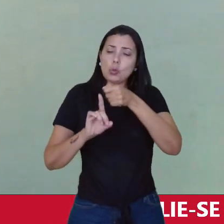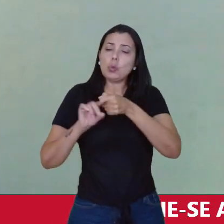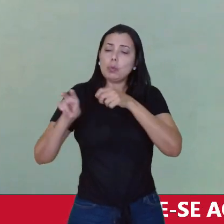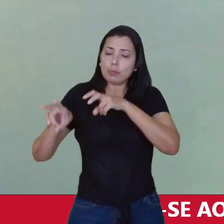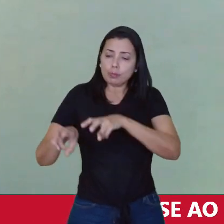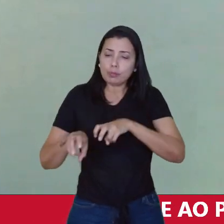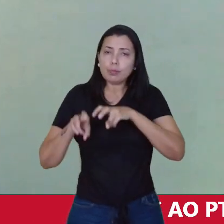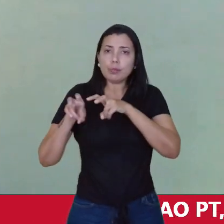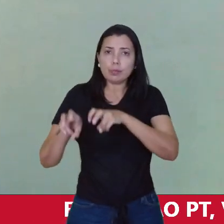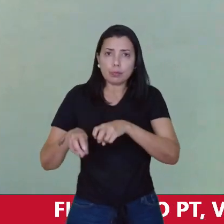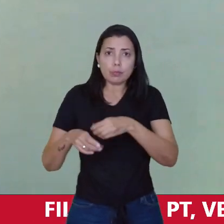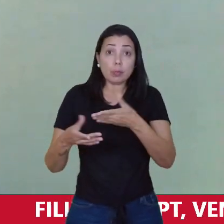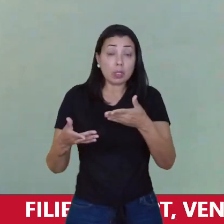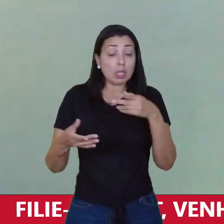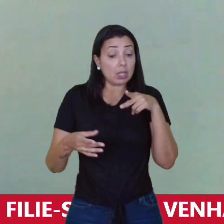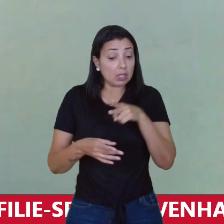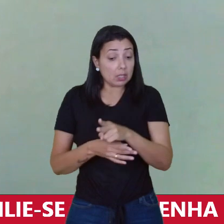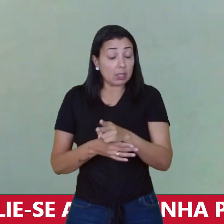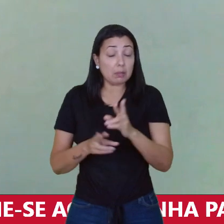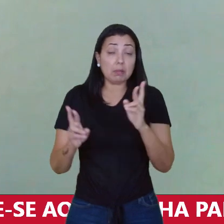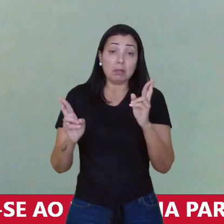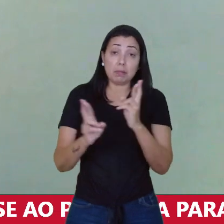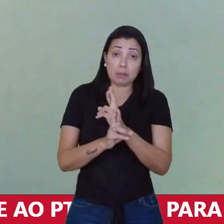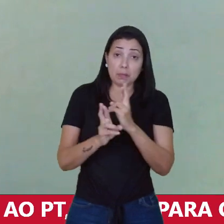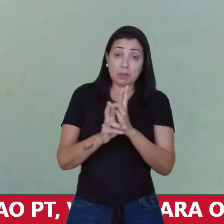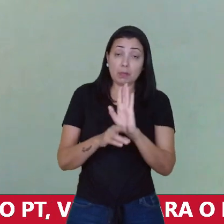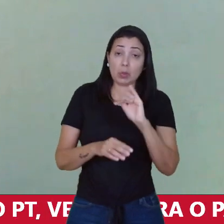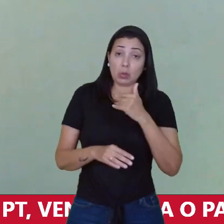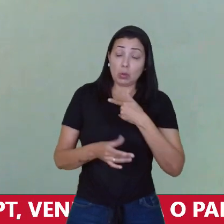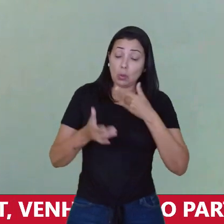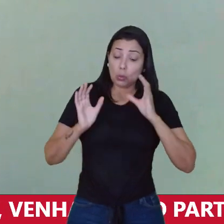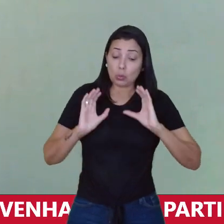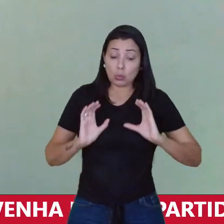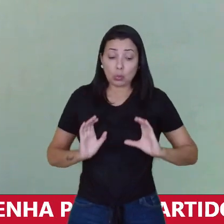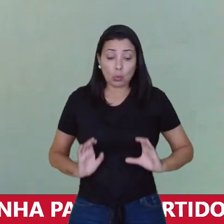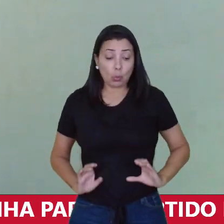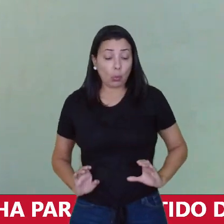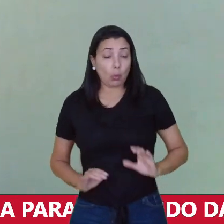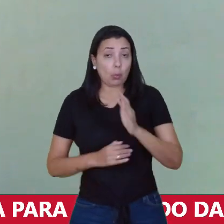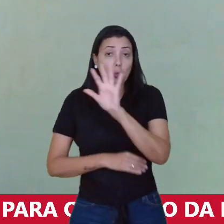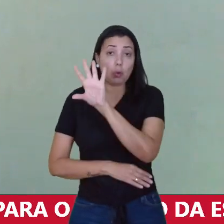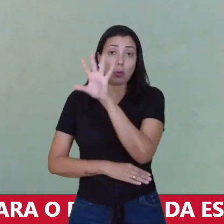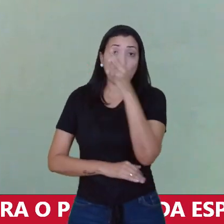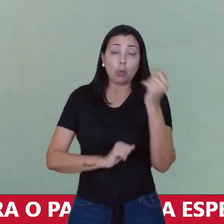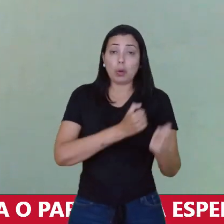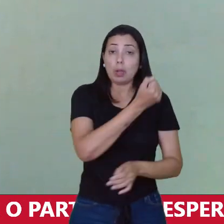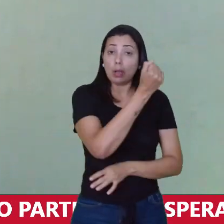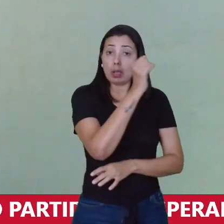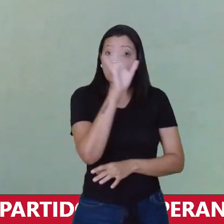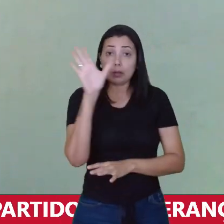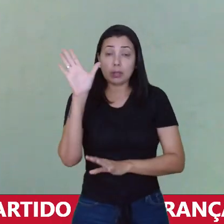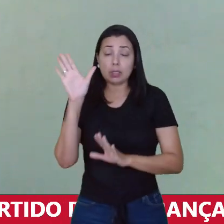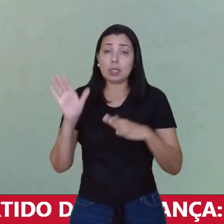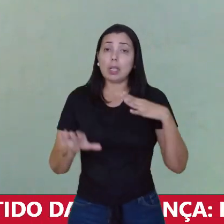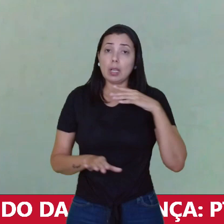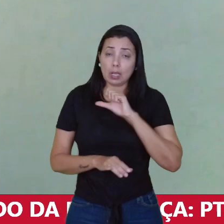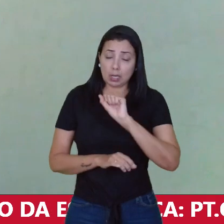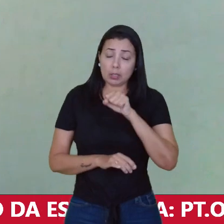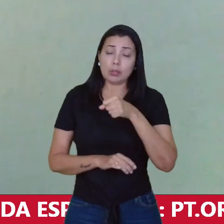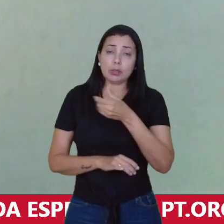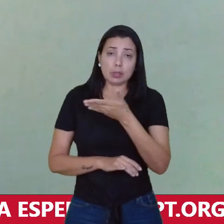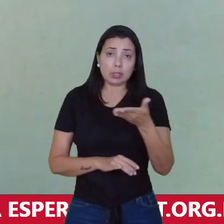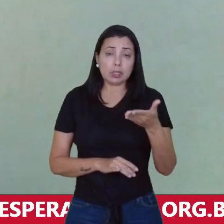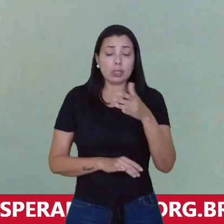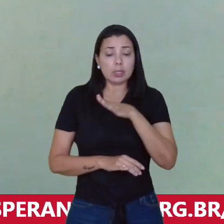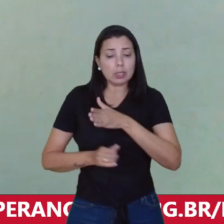campo, e sempre dessa relação do nosso corpo com a natureza, e acho que está bem